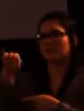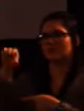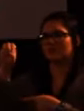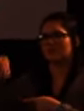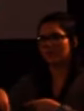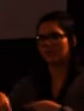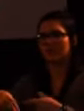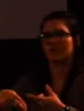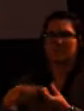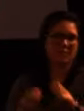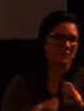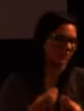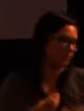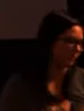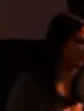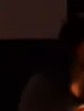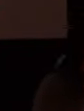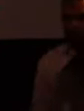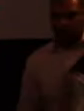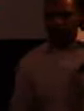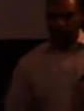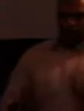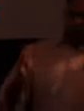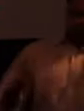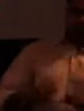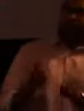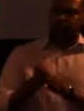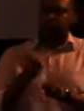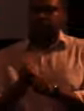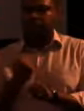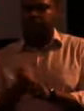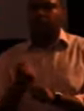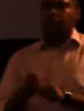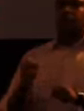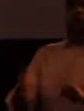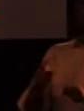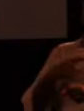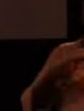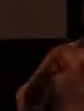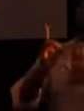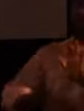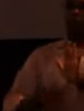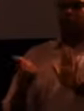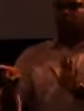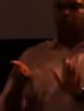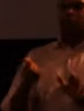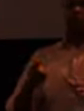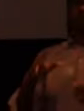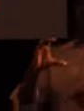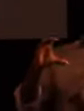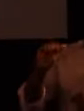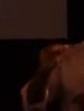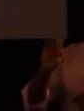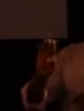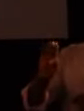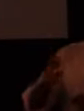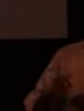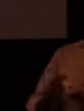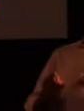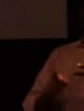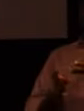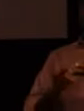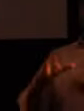transferência de potencial construtivo. É o que se tem direito gratuitamente ao CAB. E o